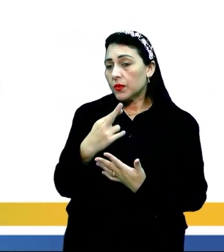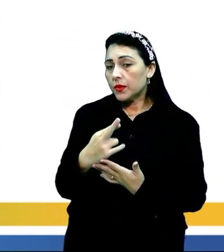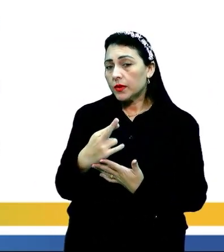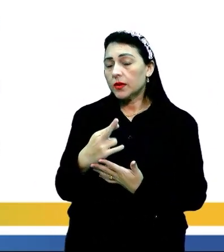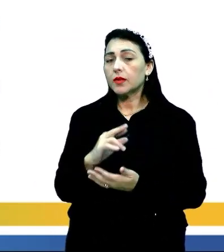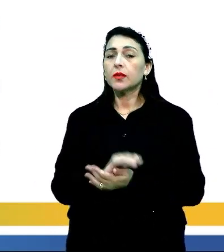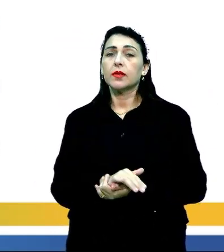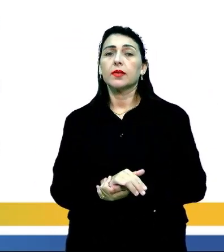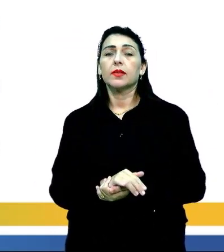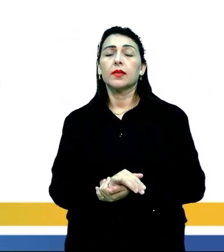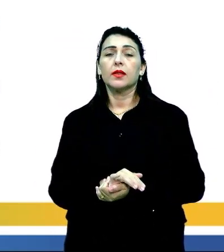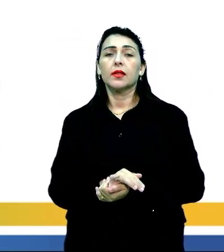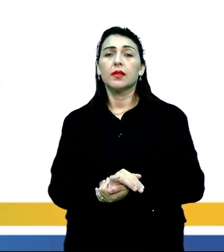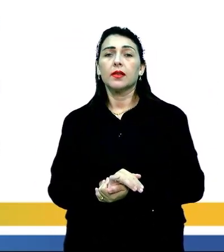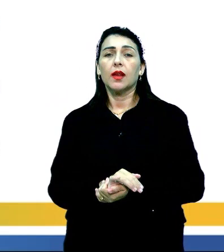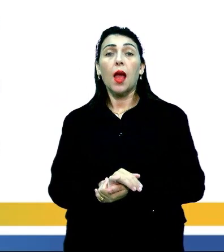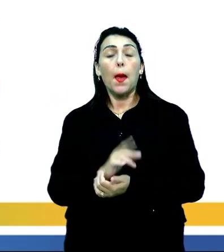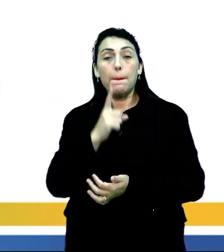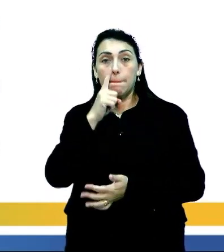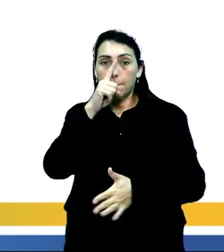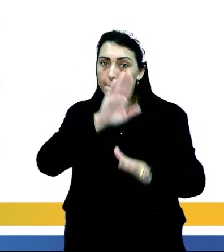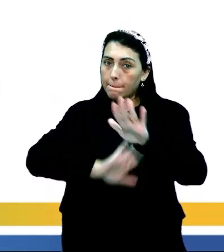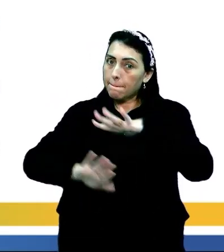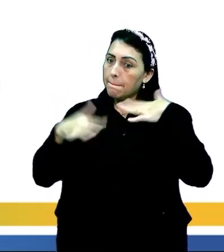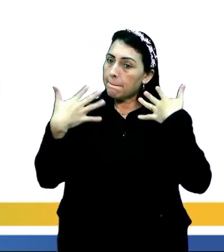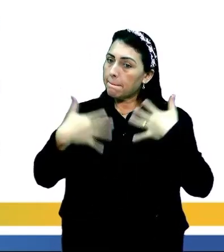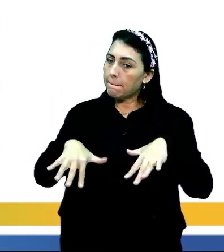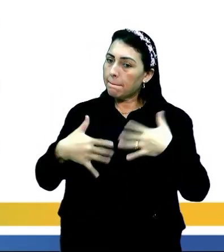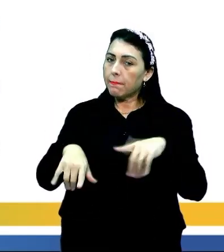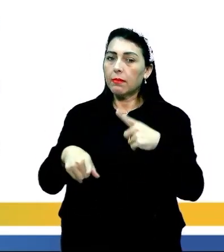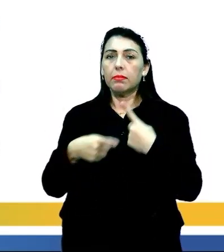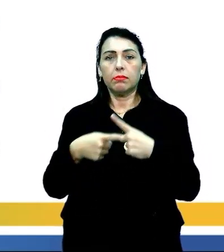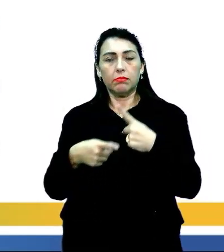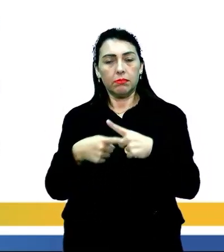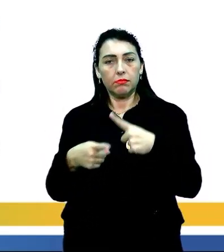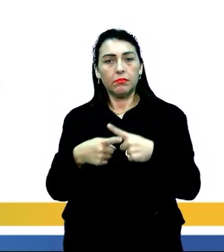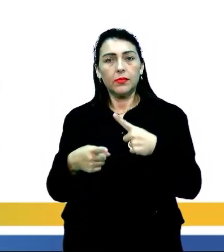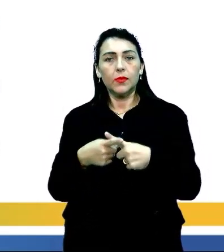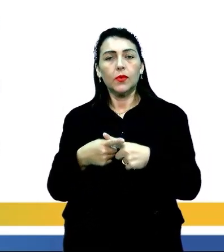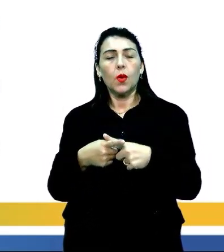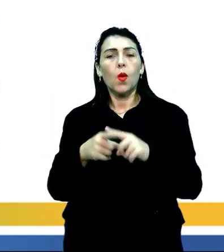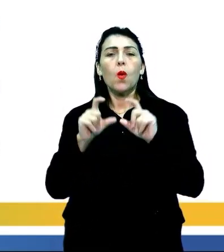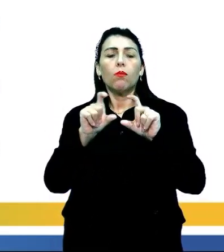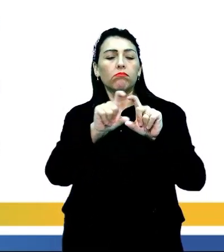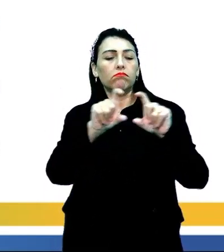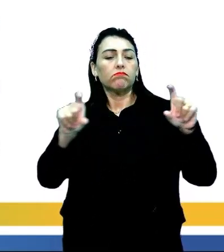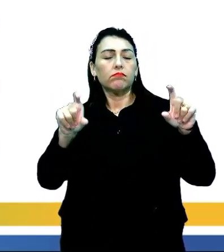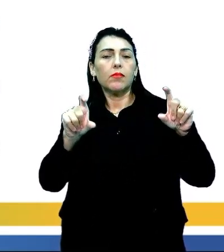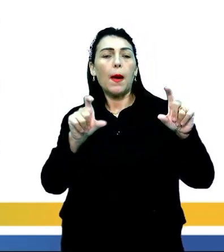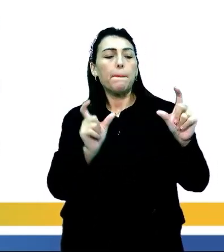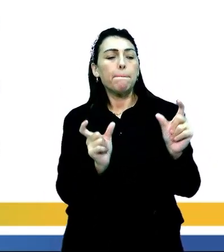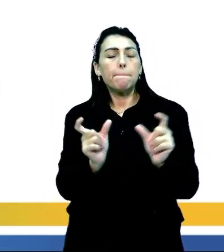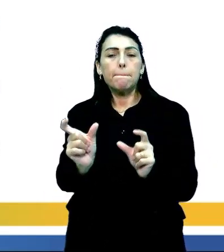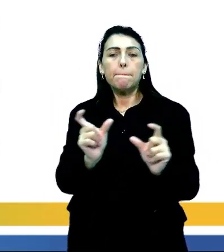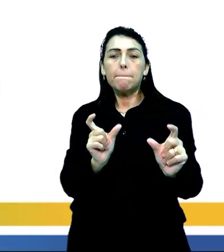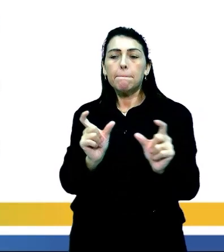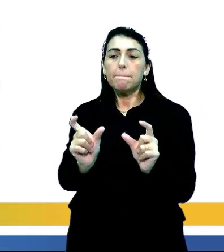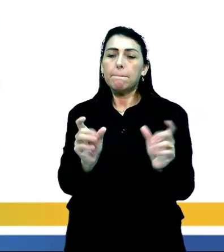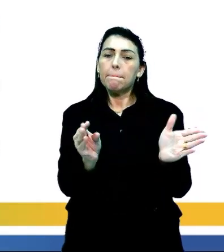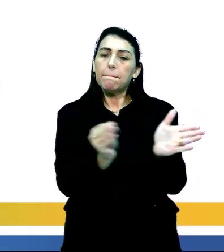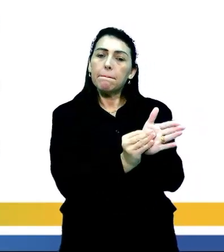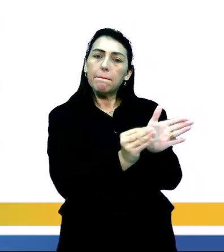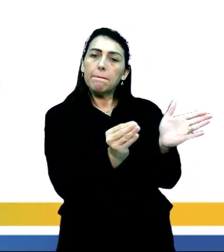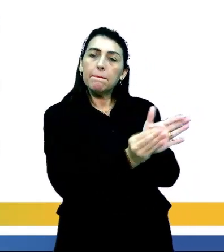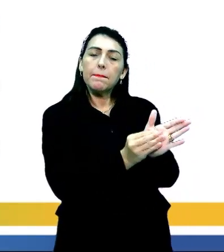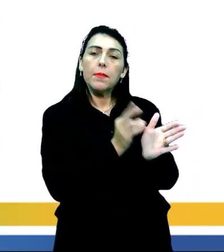eles são muito perigosos diga sim porque porque ele quer que o enunciador faz ele pega parte do texto e coloca como